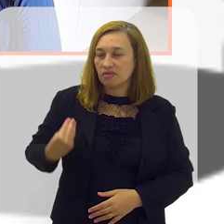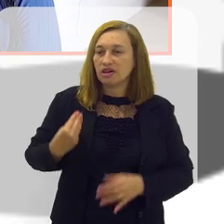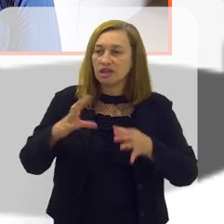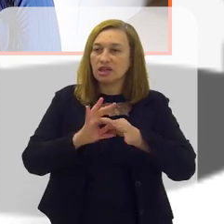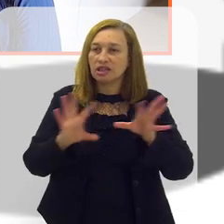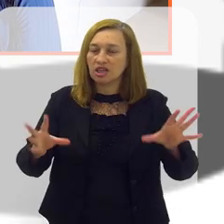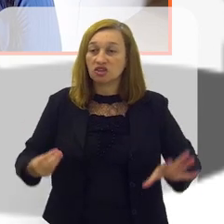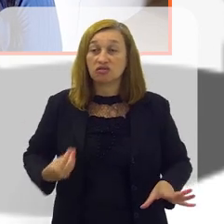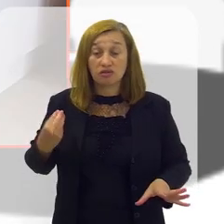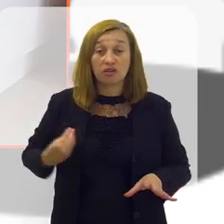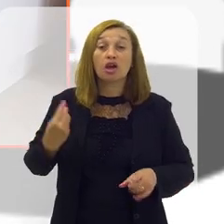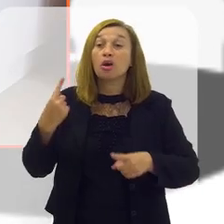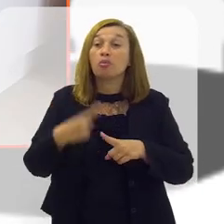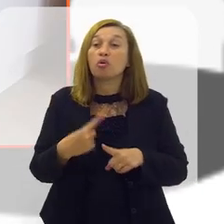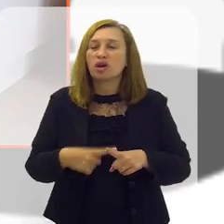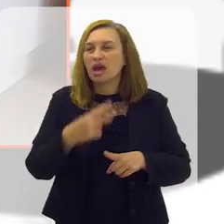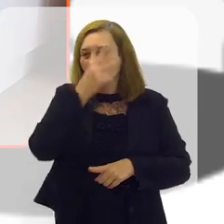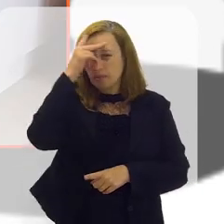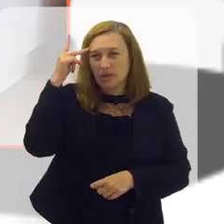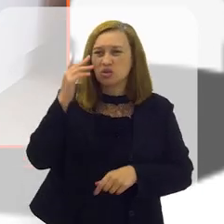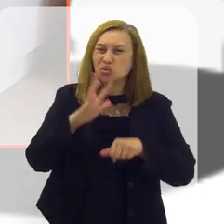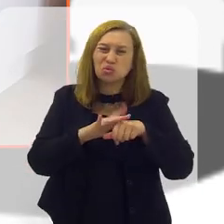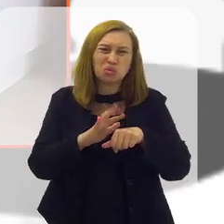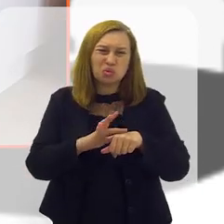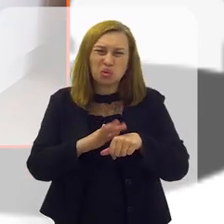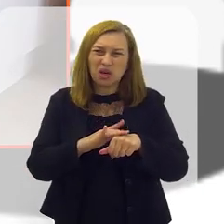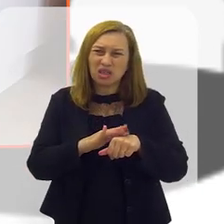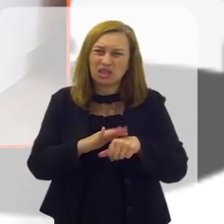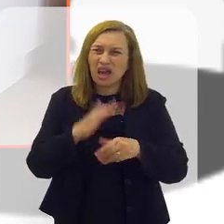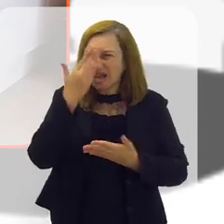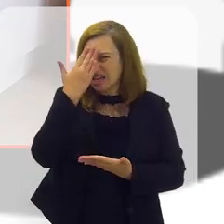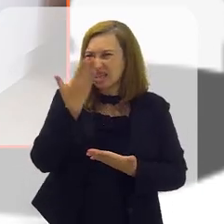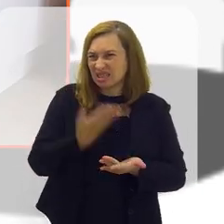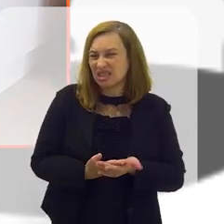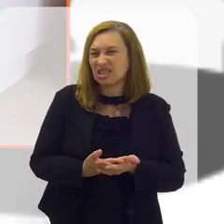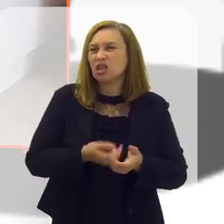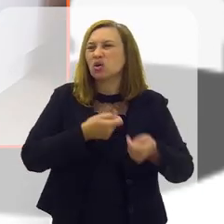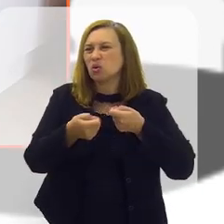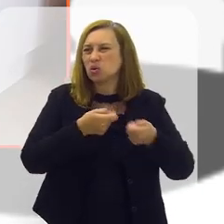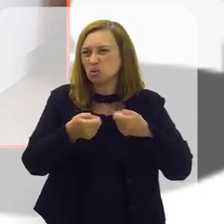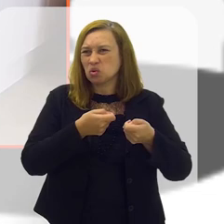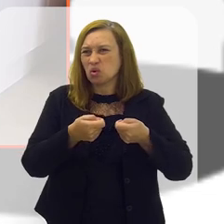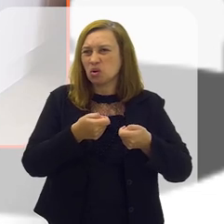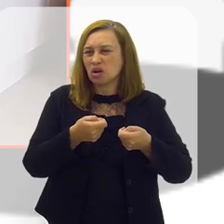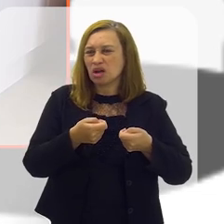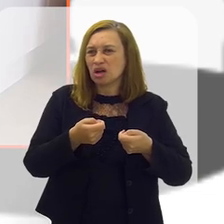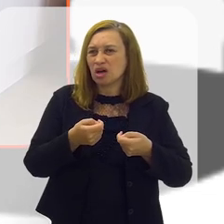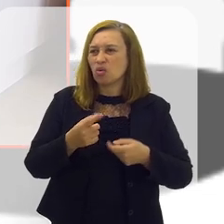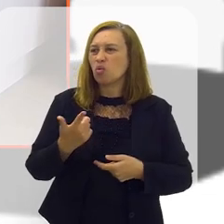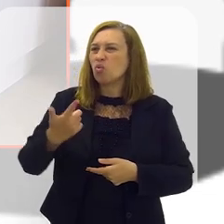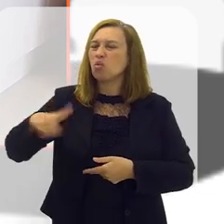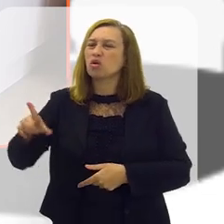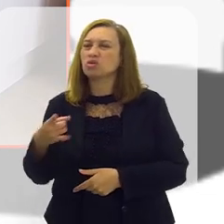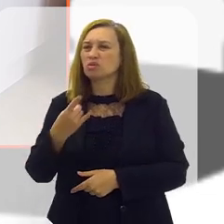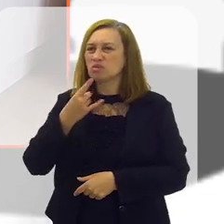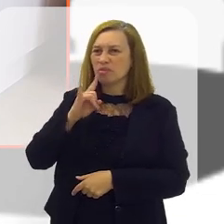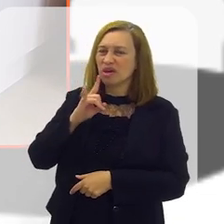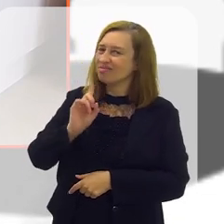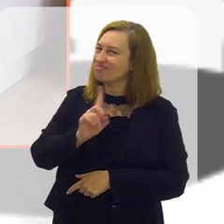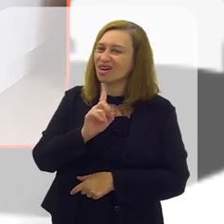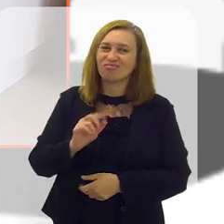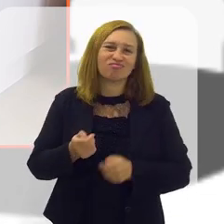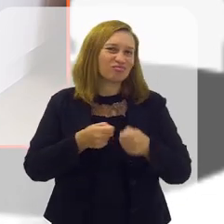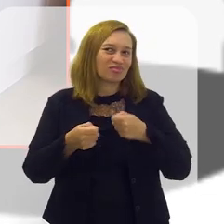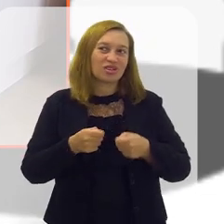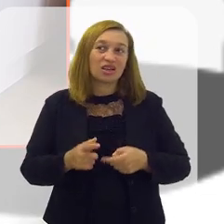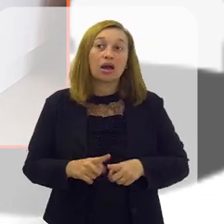Viver. Porque a pessoa adoecida, ela acredita que ela controla o beber da outra pessoa e ela não